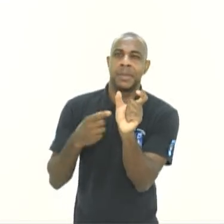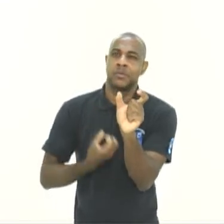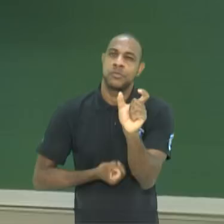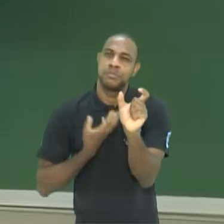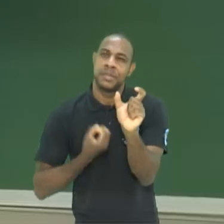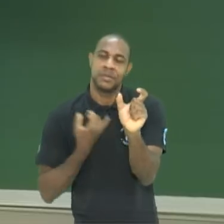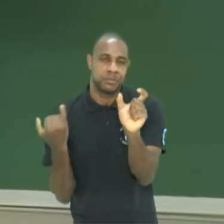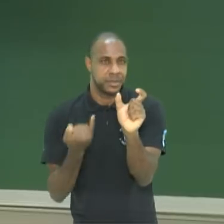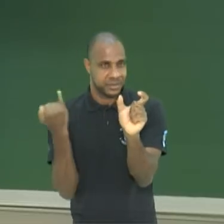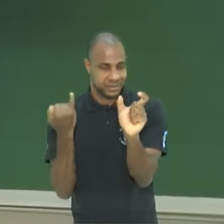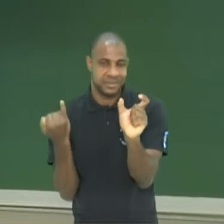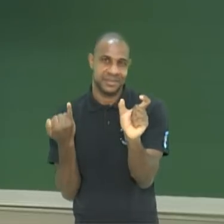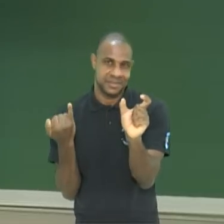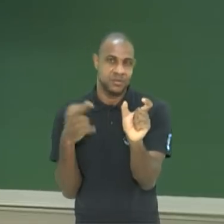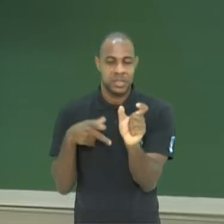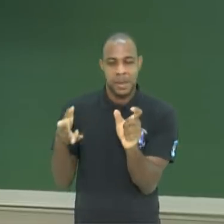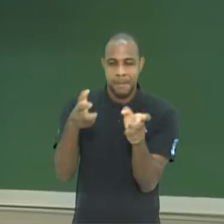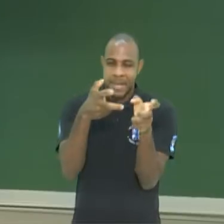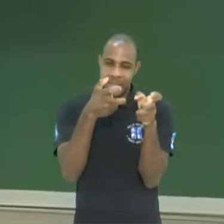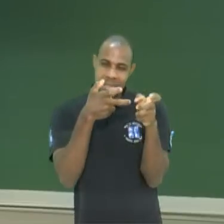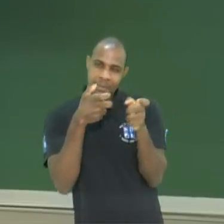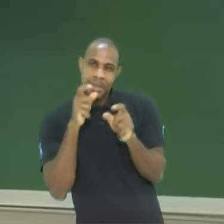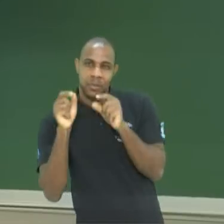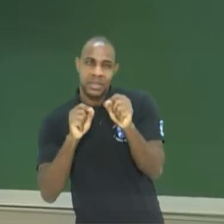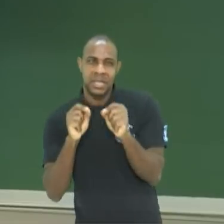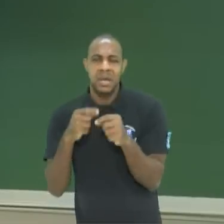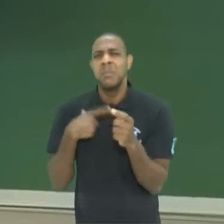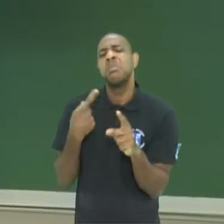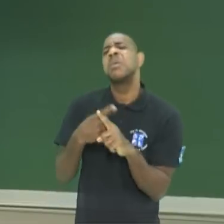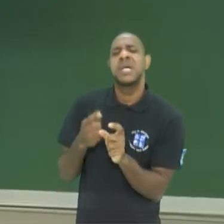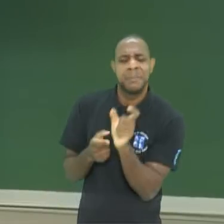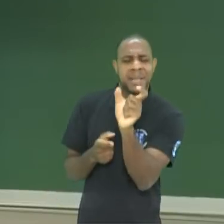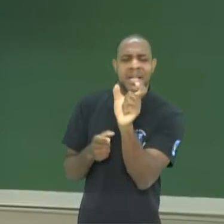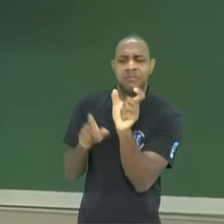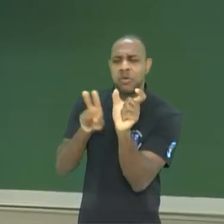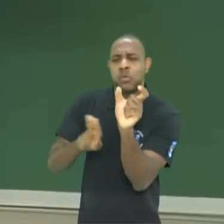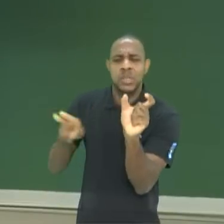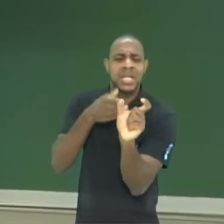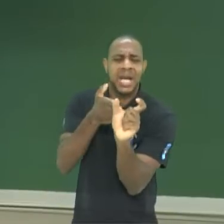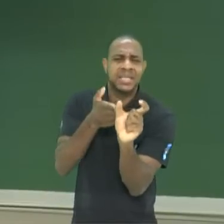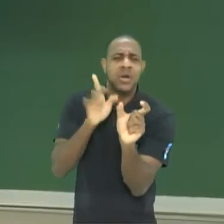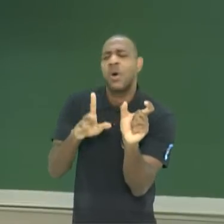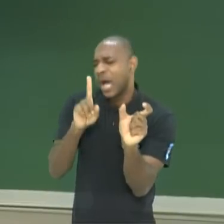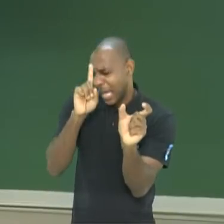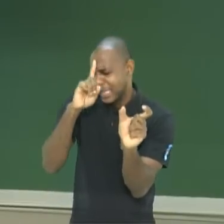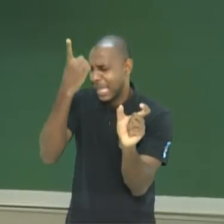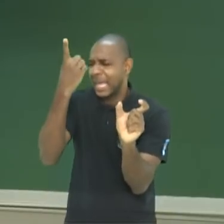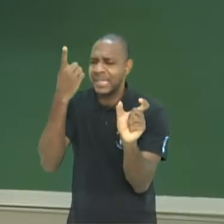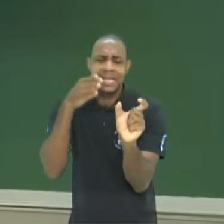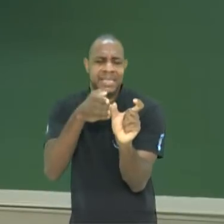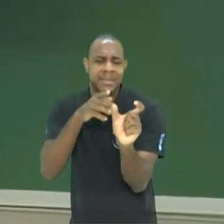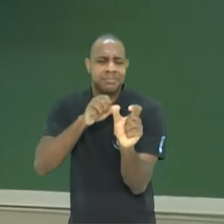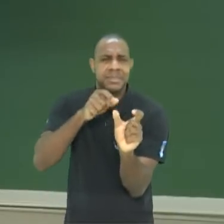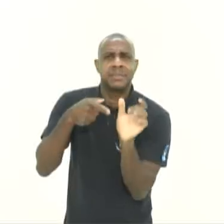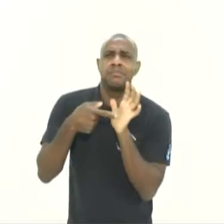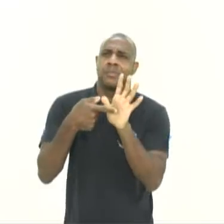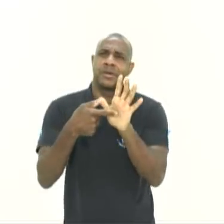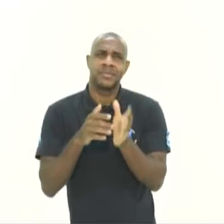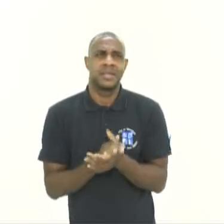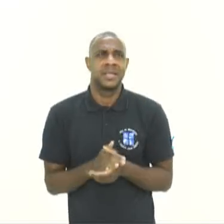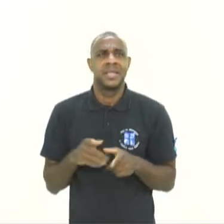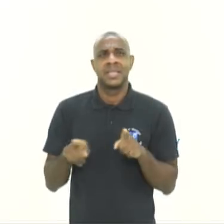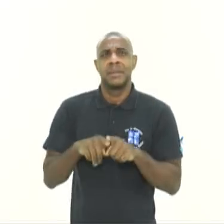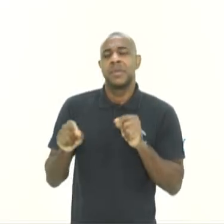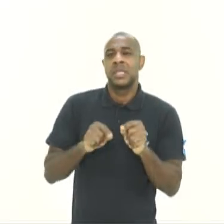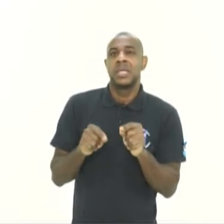Então é importante eu perceber ali por que aquela palavra foi utilizada, qual é a ideia que ela transmite. E